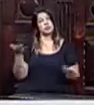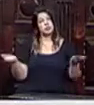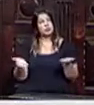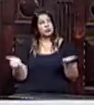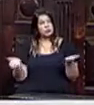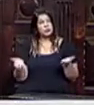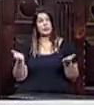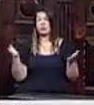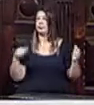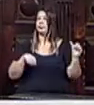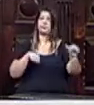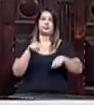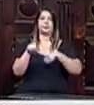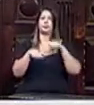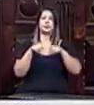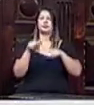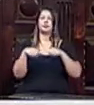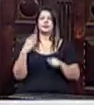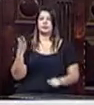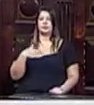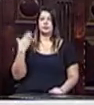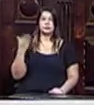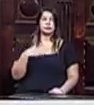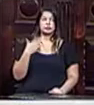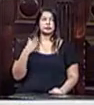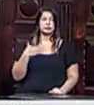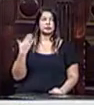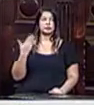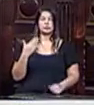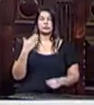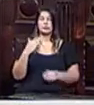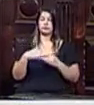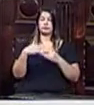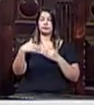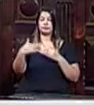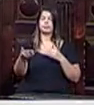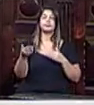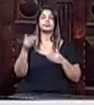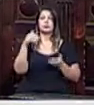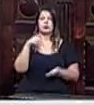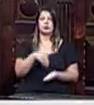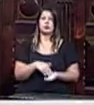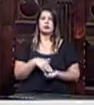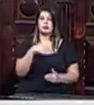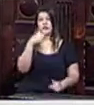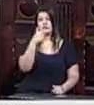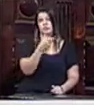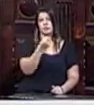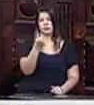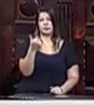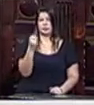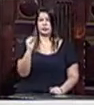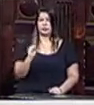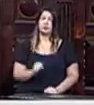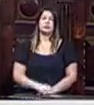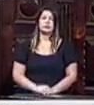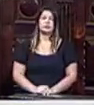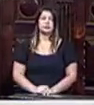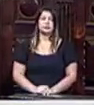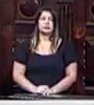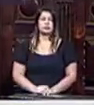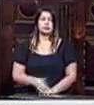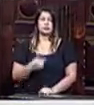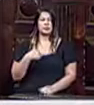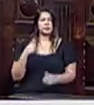é tomado de surpresa também pela prorrogação solicitada até 2018. Então